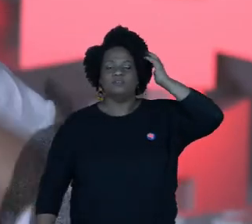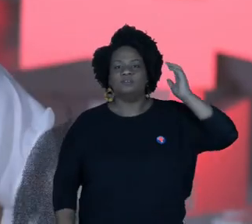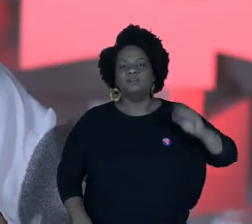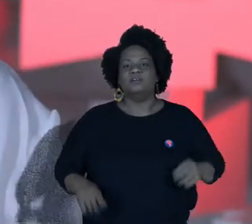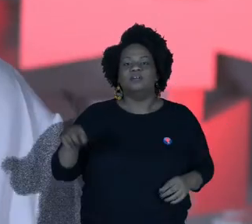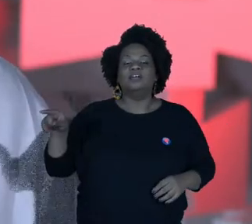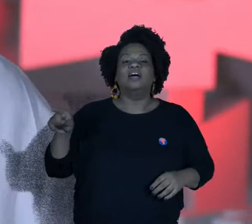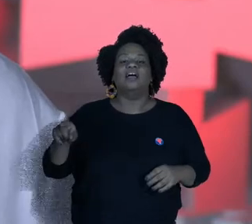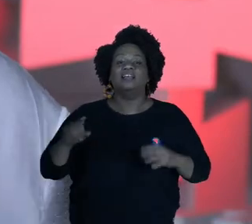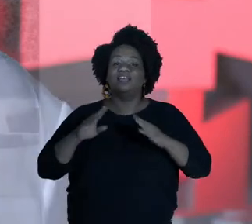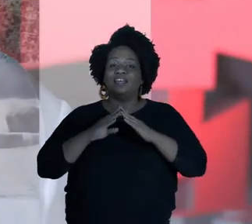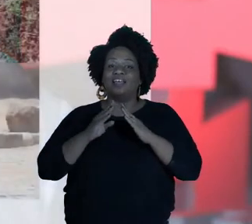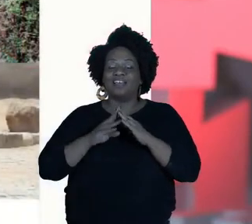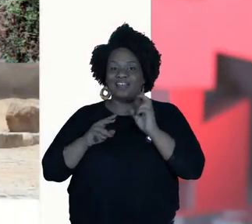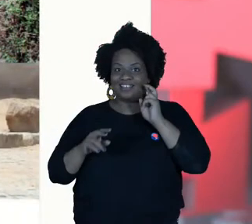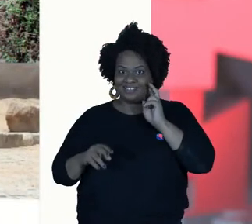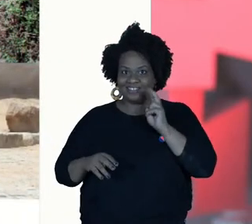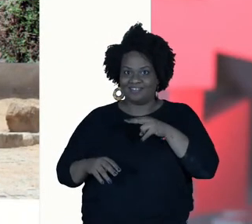né?